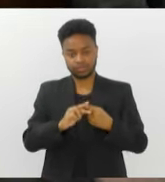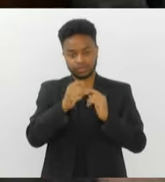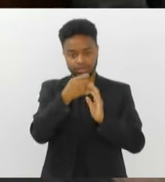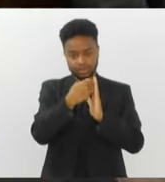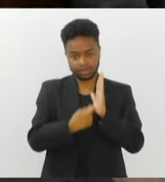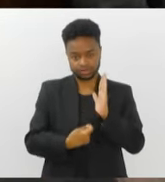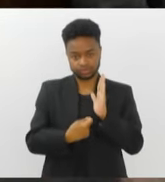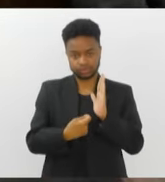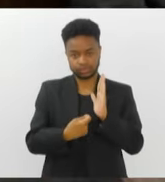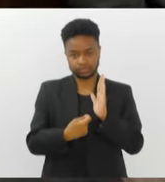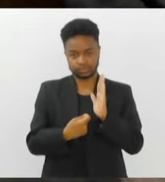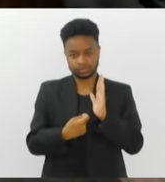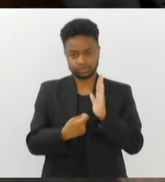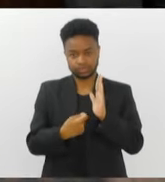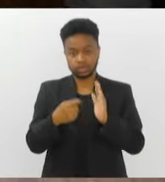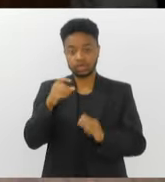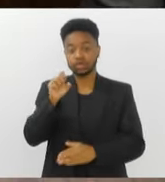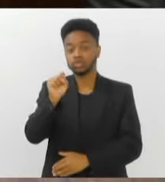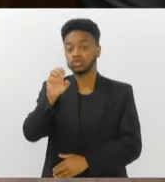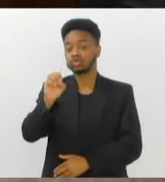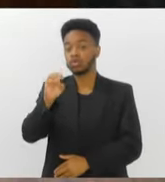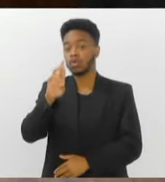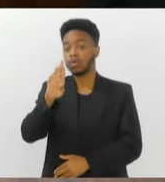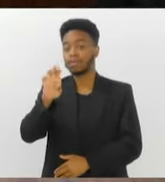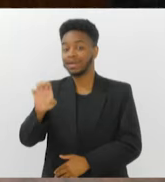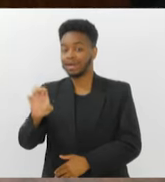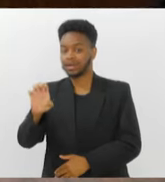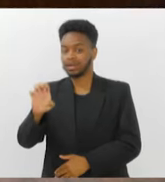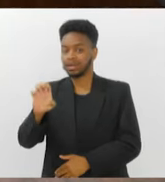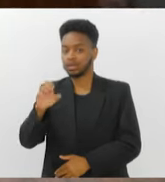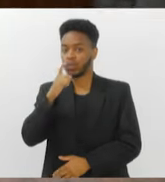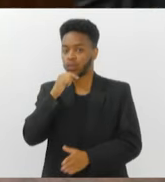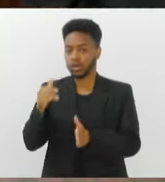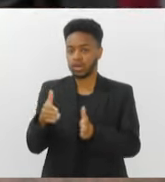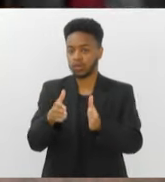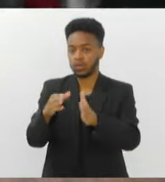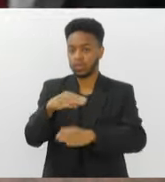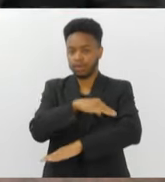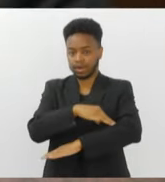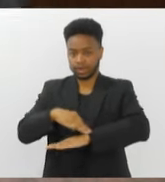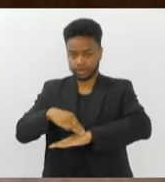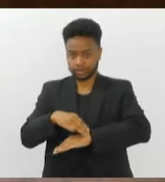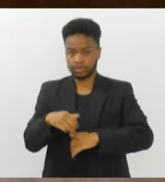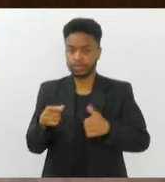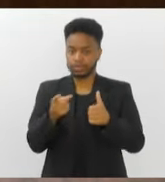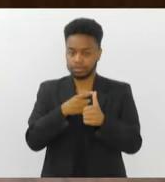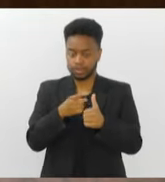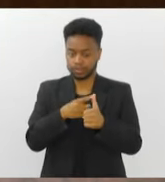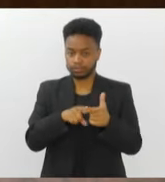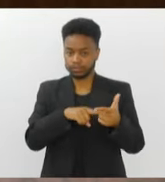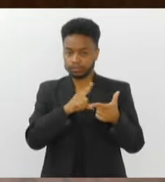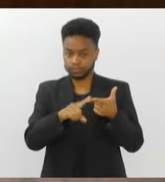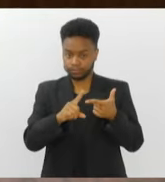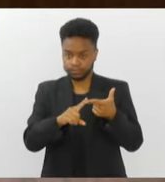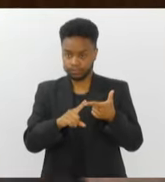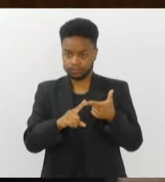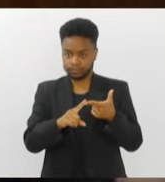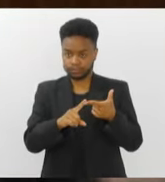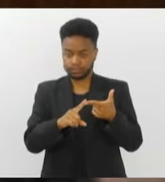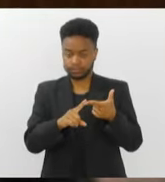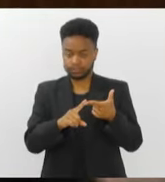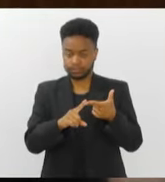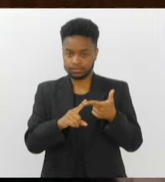redacional sobre o rio Macaé. Essa é a primeira questão. A segunda,